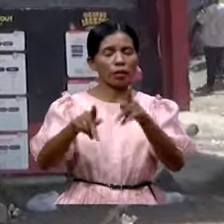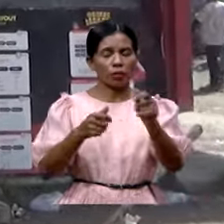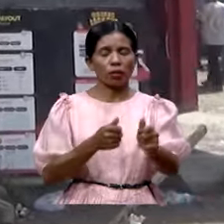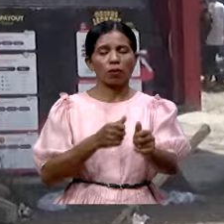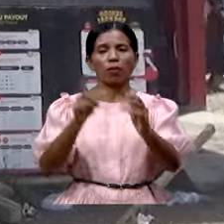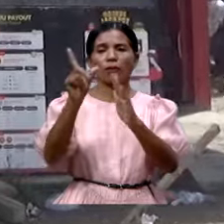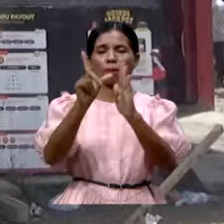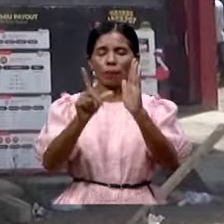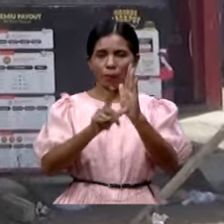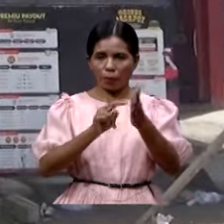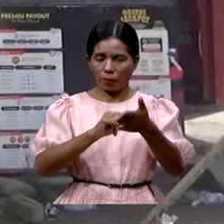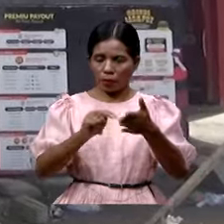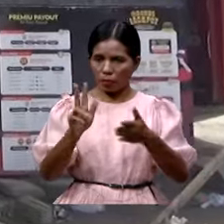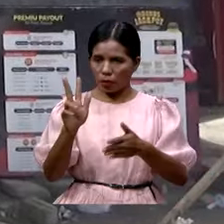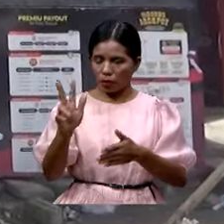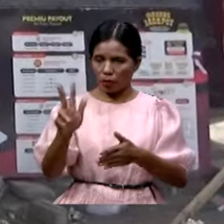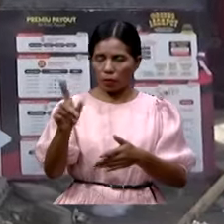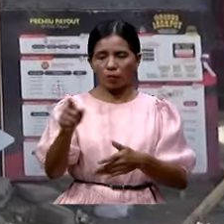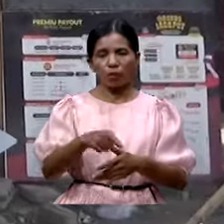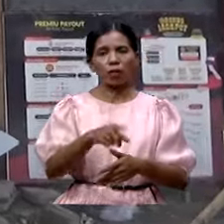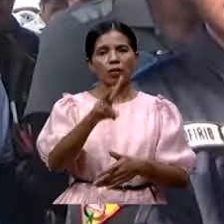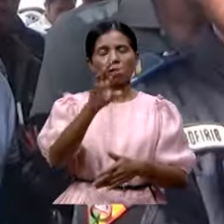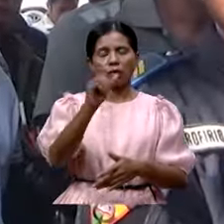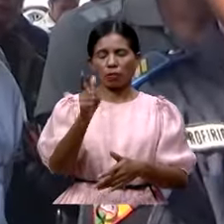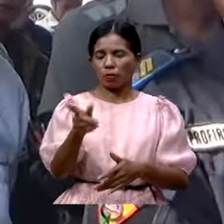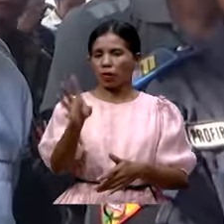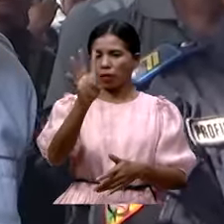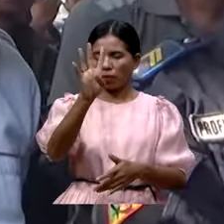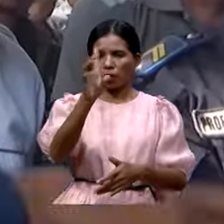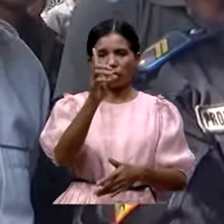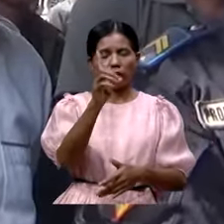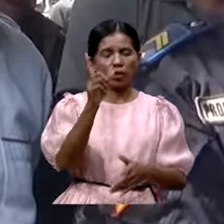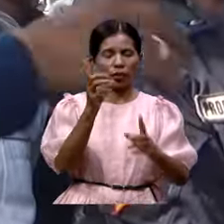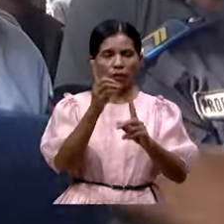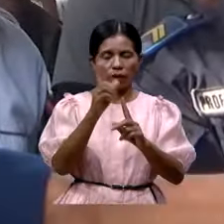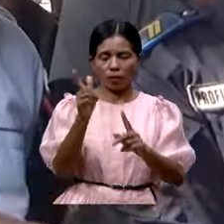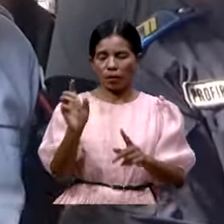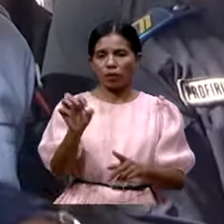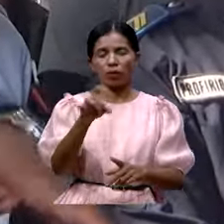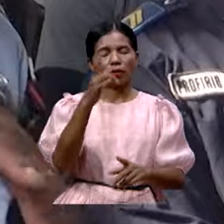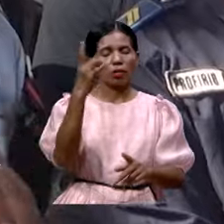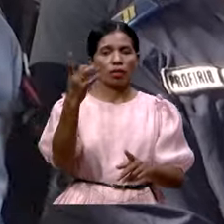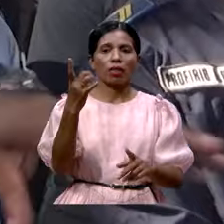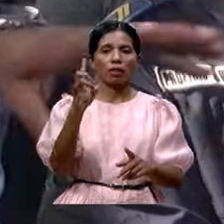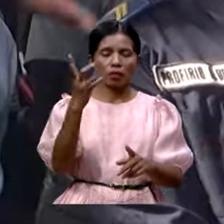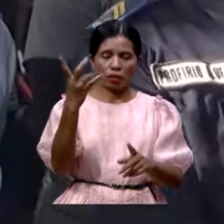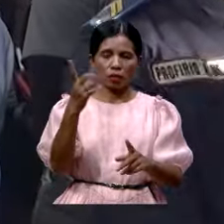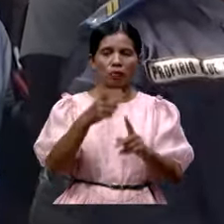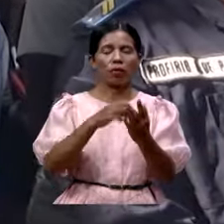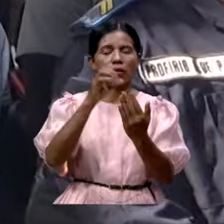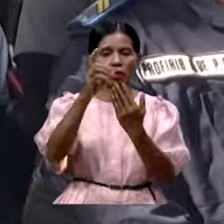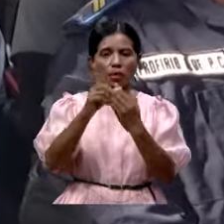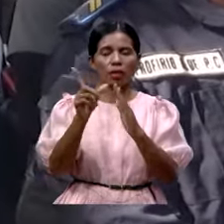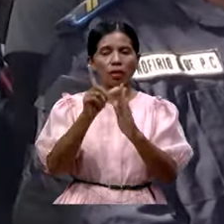ba decreto-lei número tolu, Bararihon Rua, Ruanulu Resinhat, Loronsanu Resinhito, Fulan Zaneiro, no primeira alteração ba